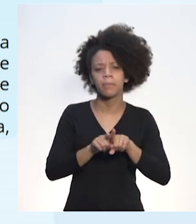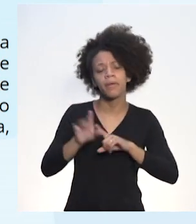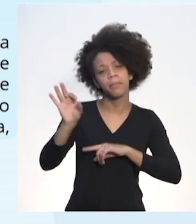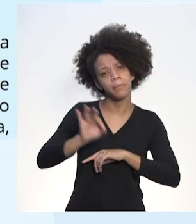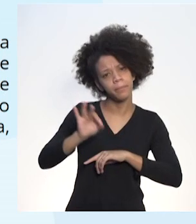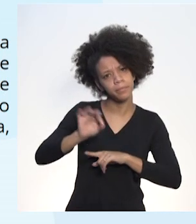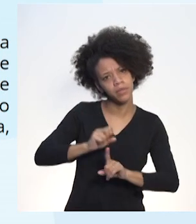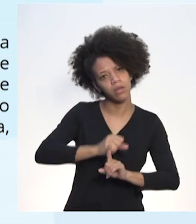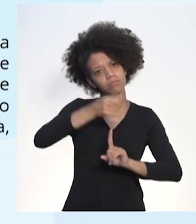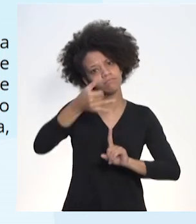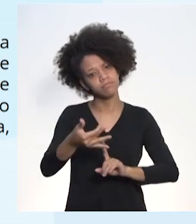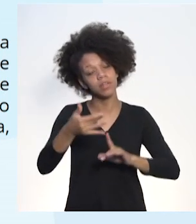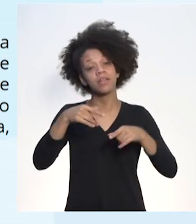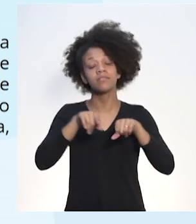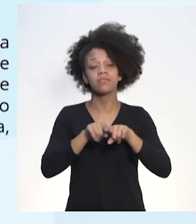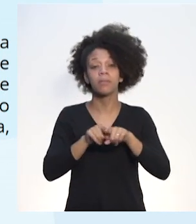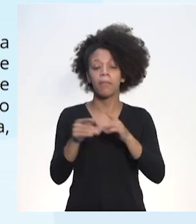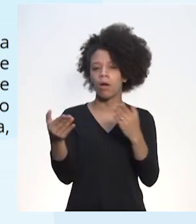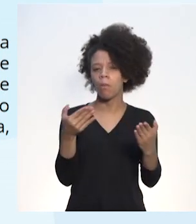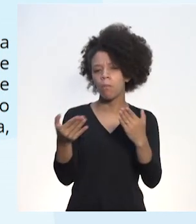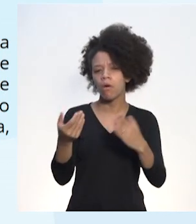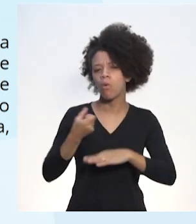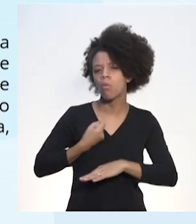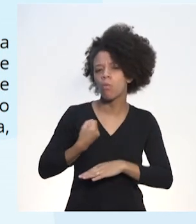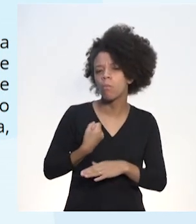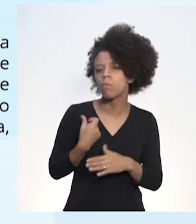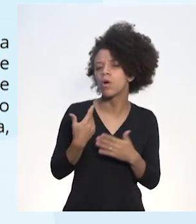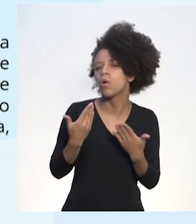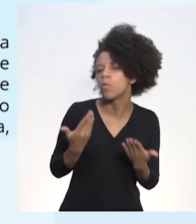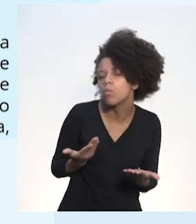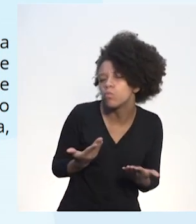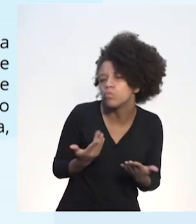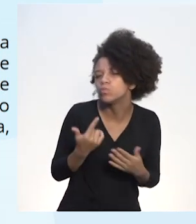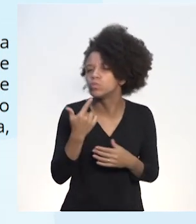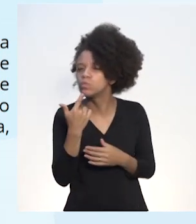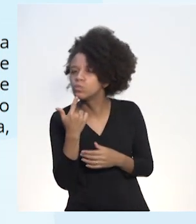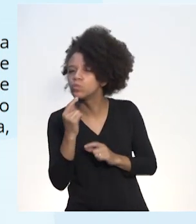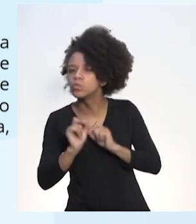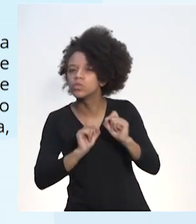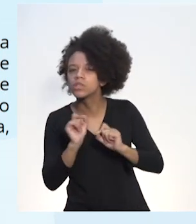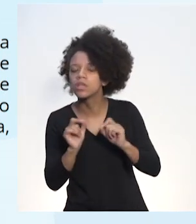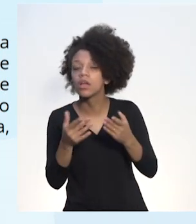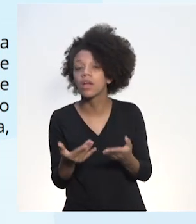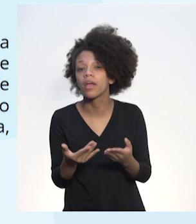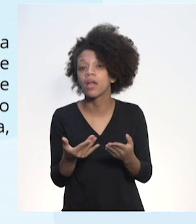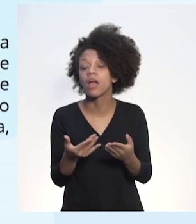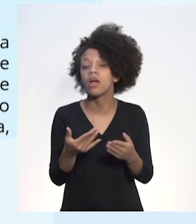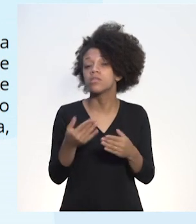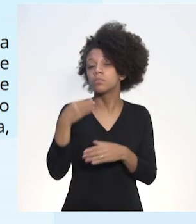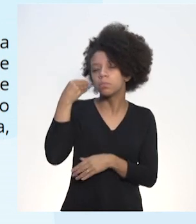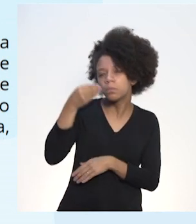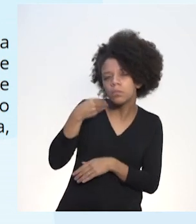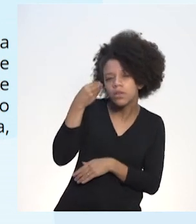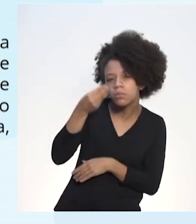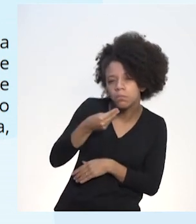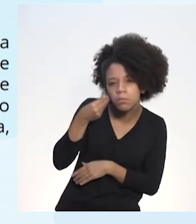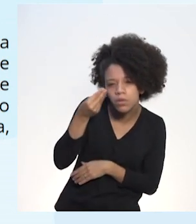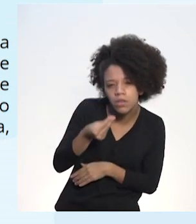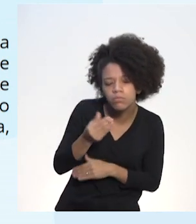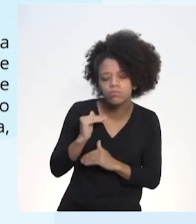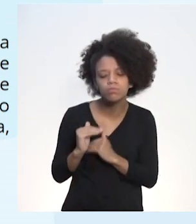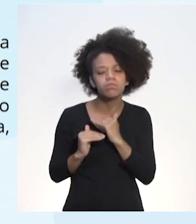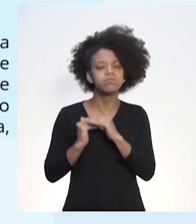percentual, e comparar esse número com a probabilidade obtida por meio de experimentos